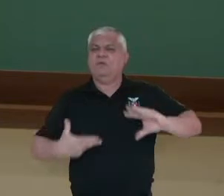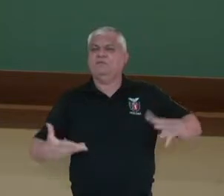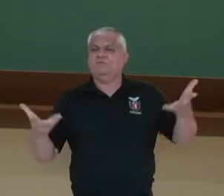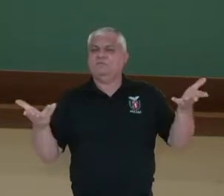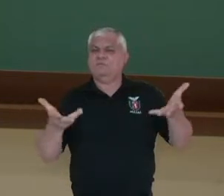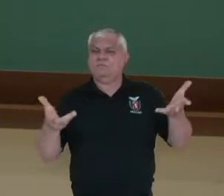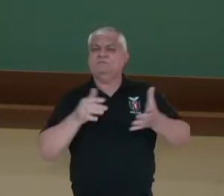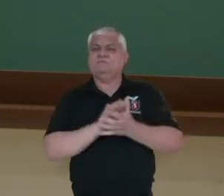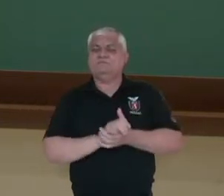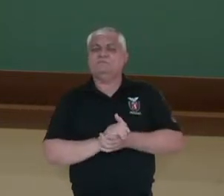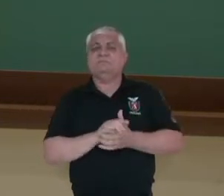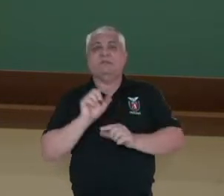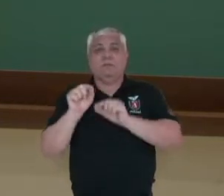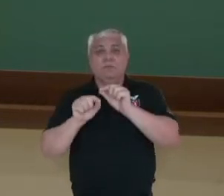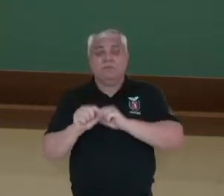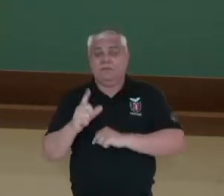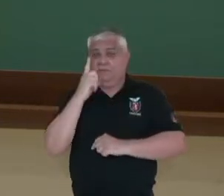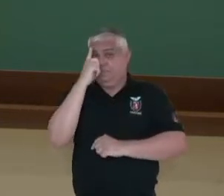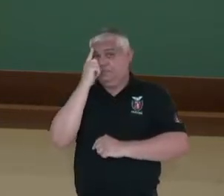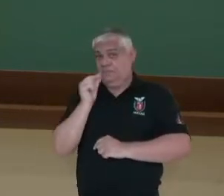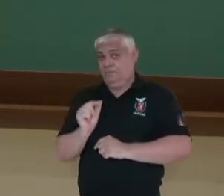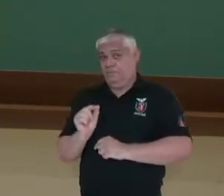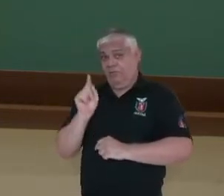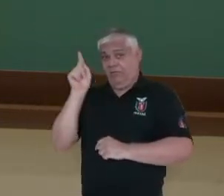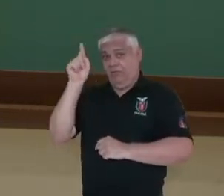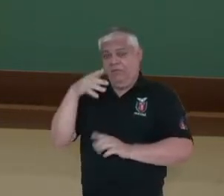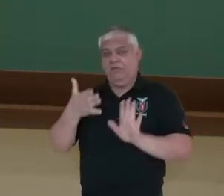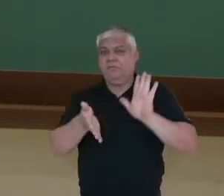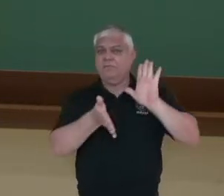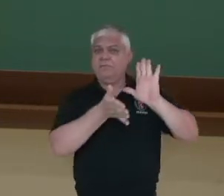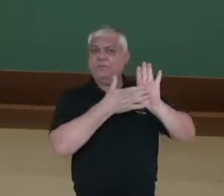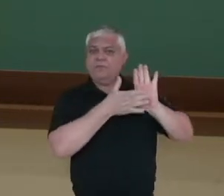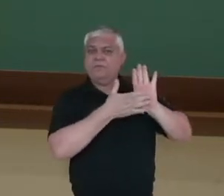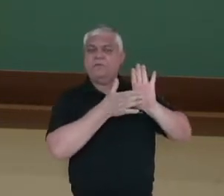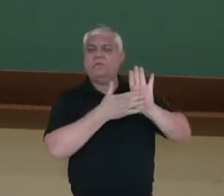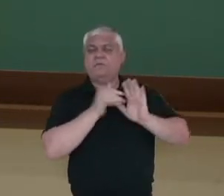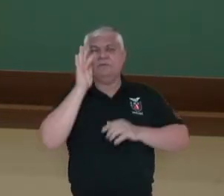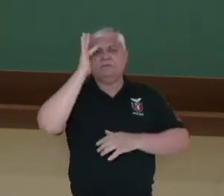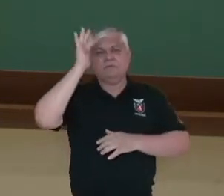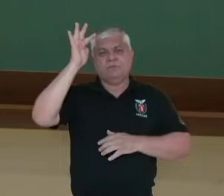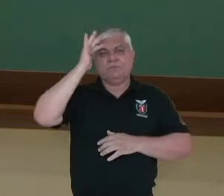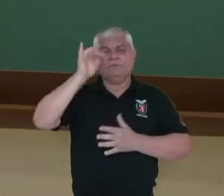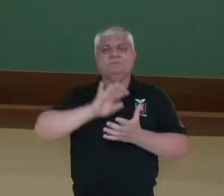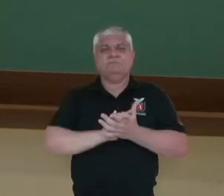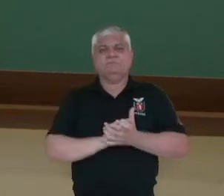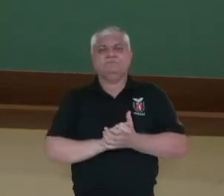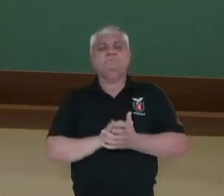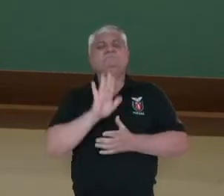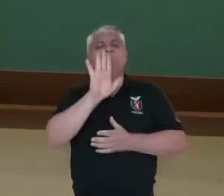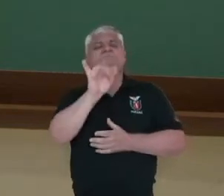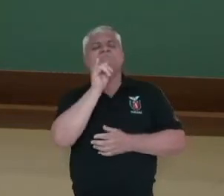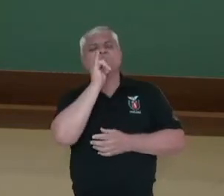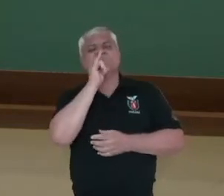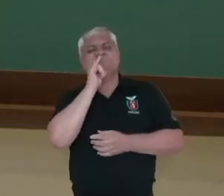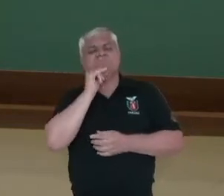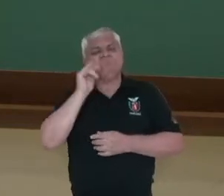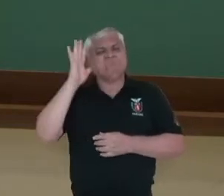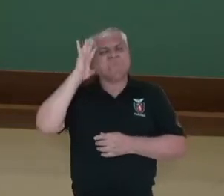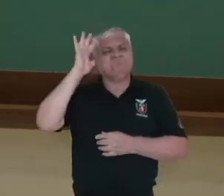modernas. E o Montesquieu é quem vai propor essa teoria. Mas, além de pensar